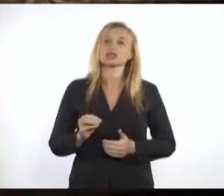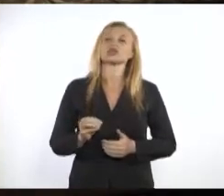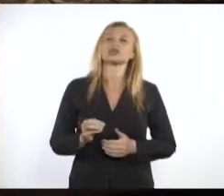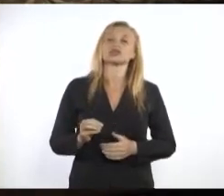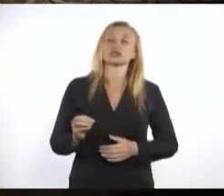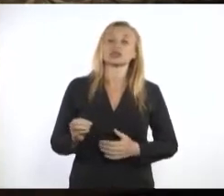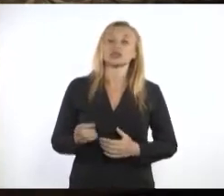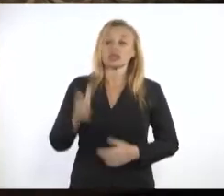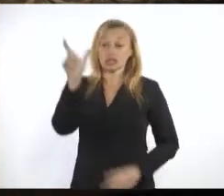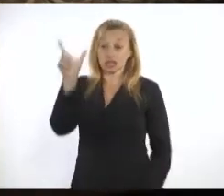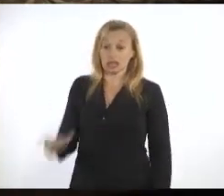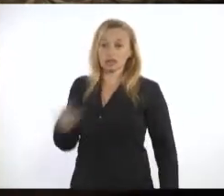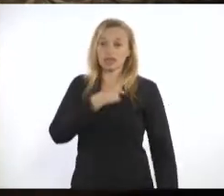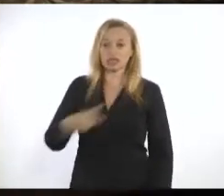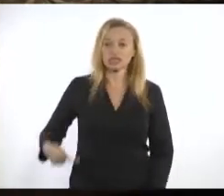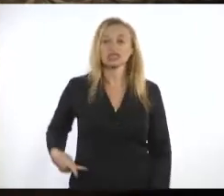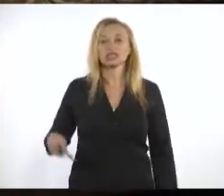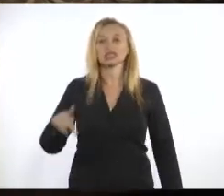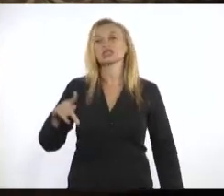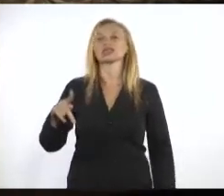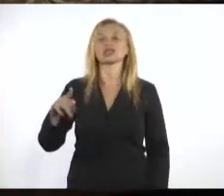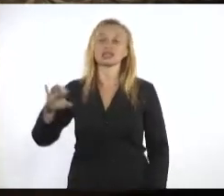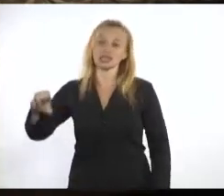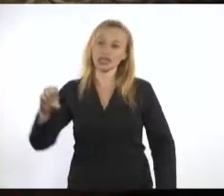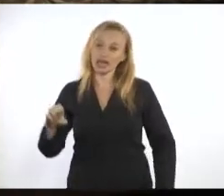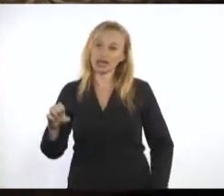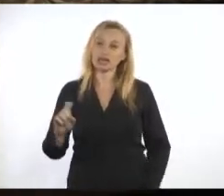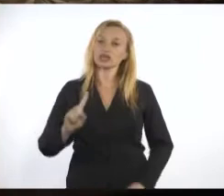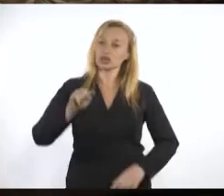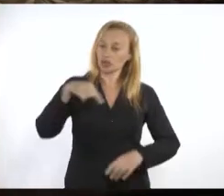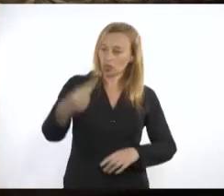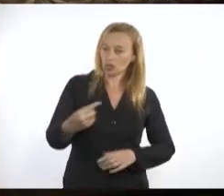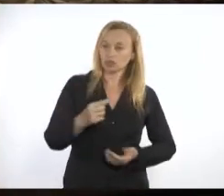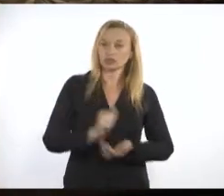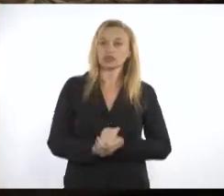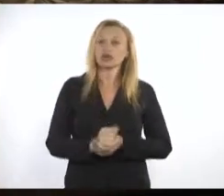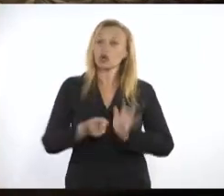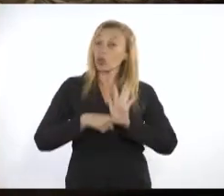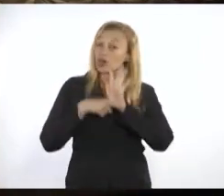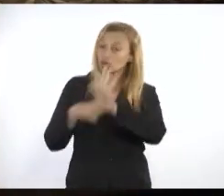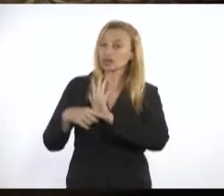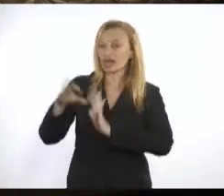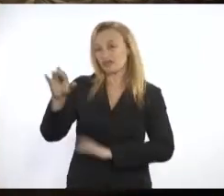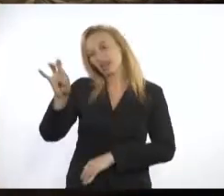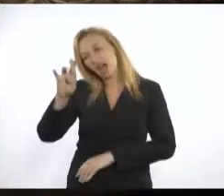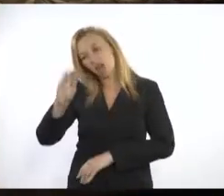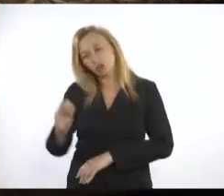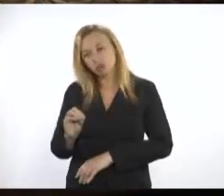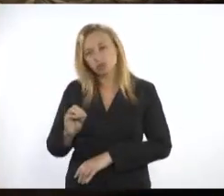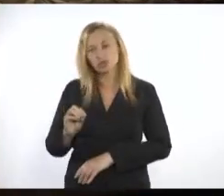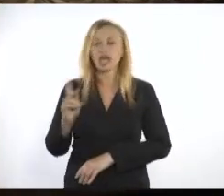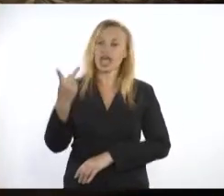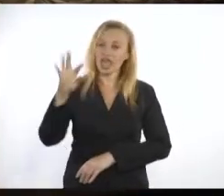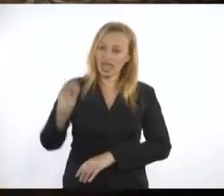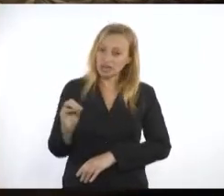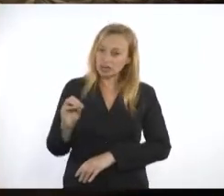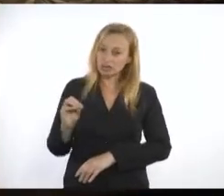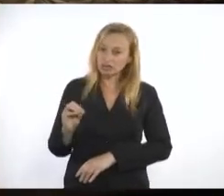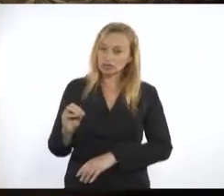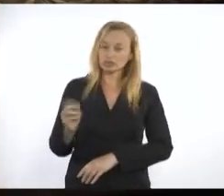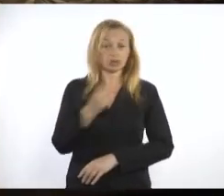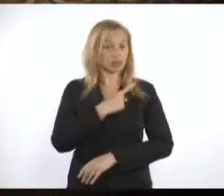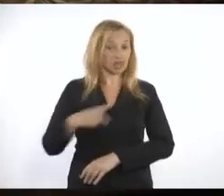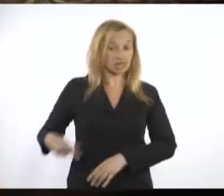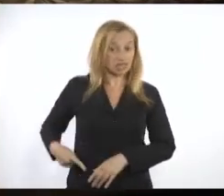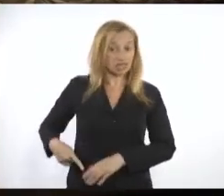SEDAI. Continuando a nossa listinha, com a ajuda do Everardo, Hélio, na presidência